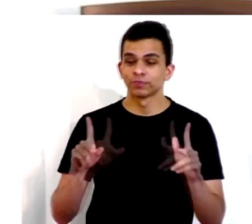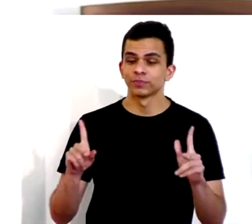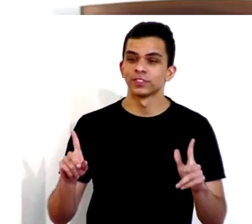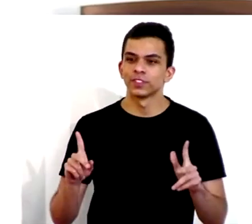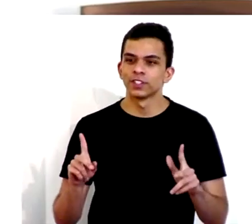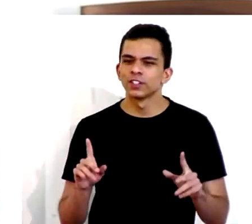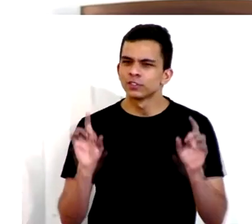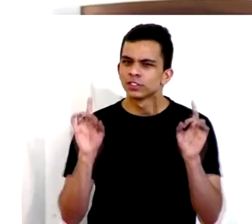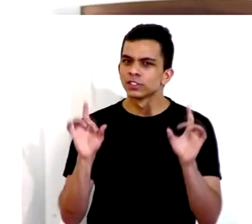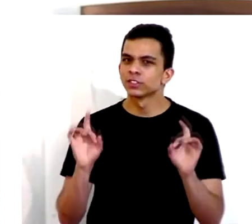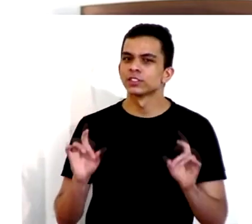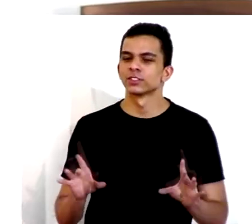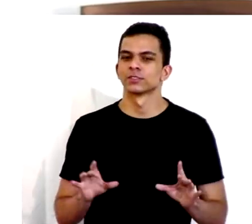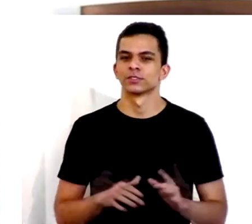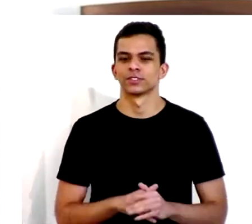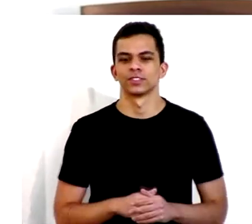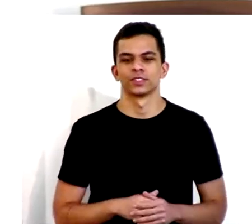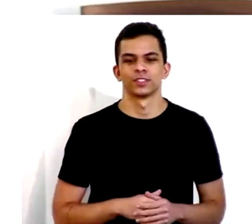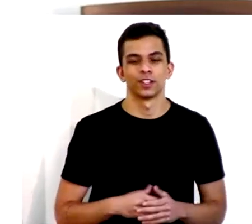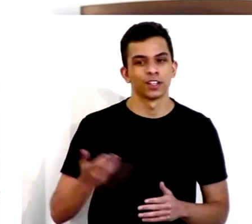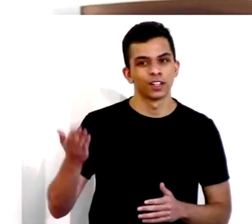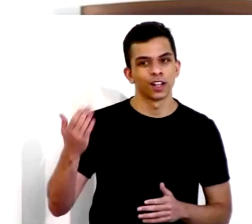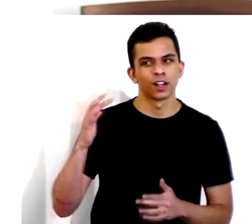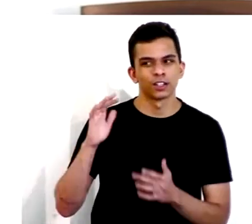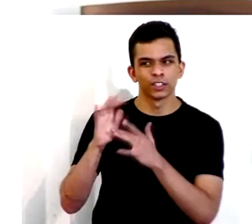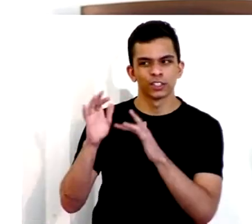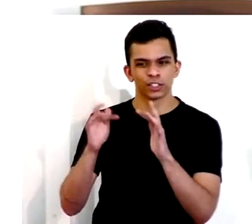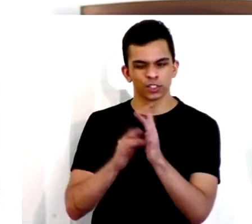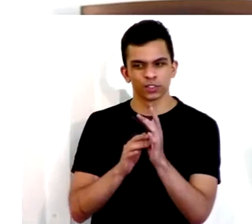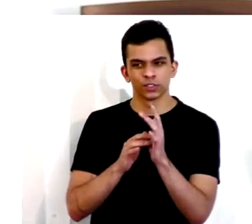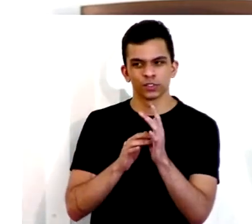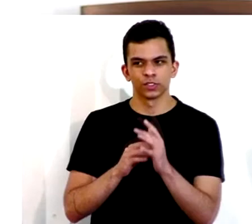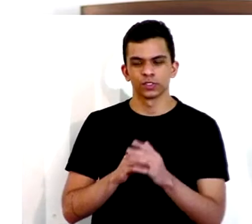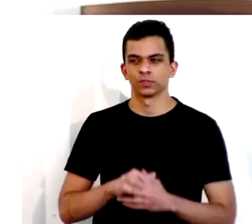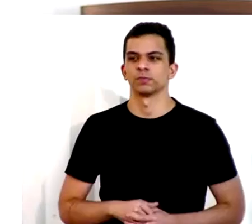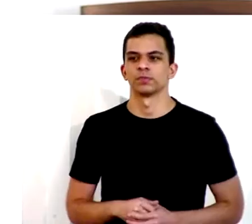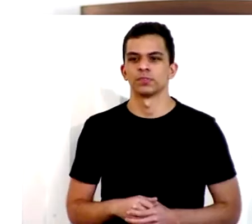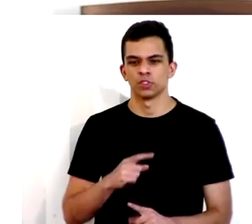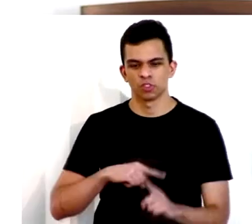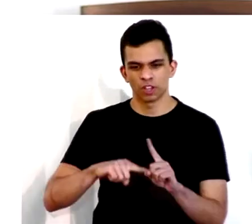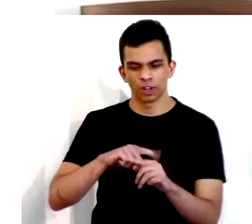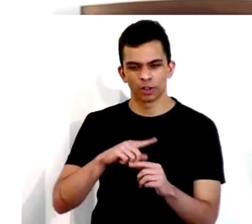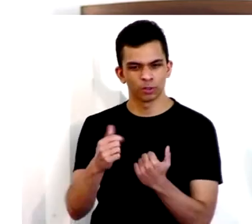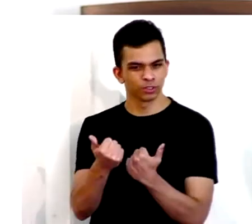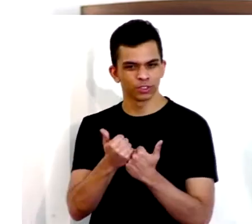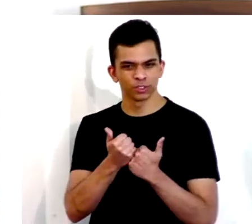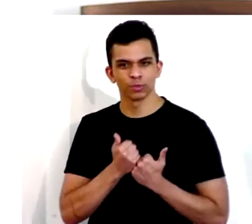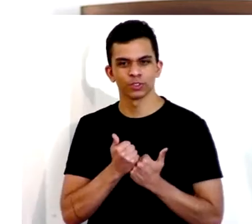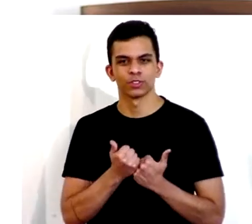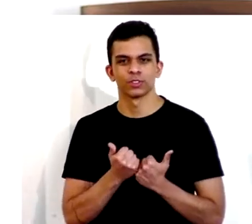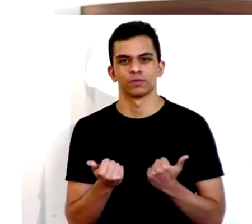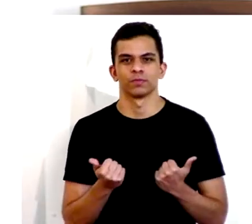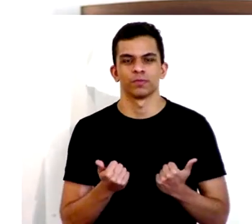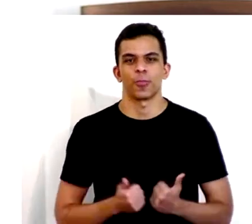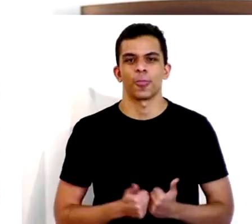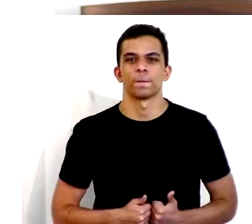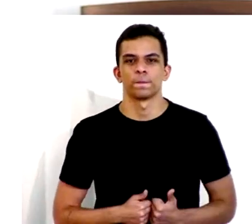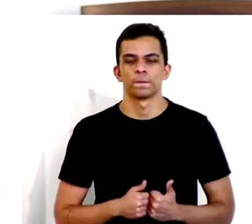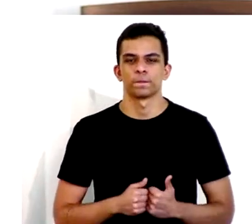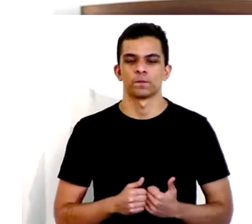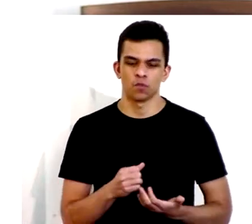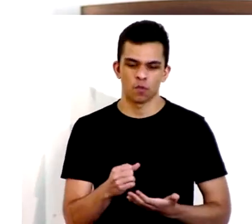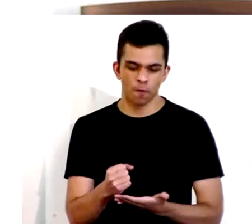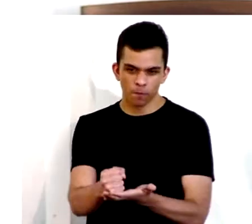a si mesmo por nós, como oferta e sacrifício a Deus em aroma suave. Esse amor